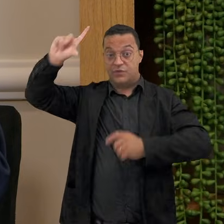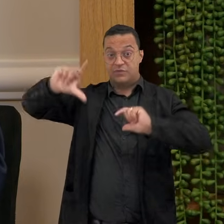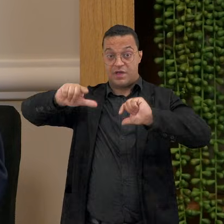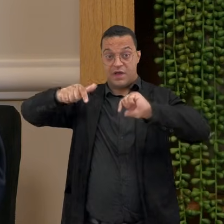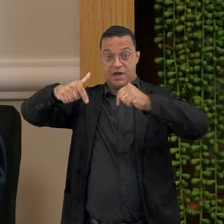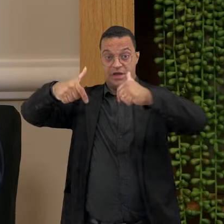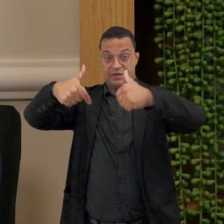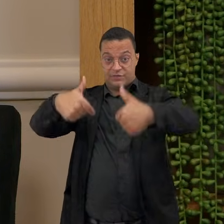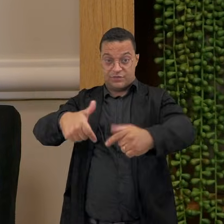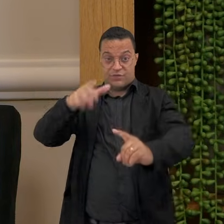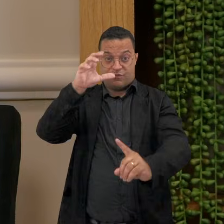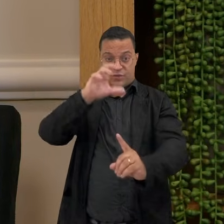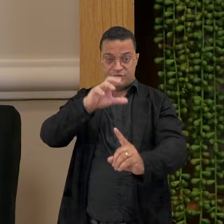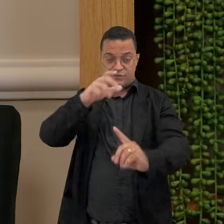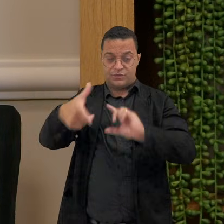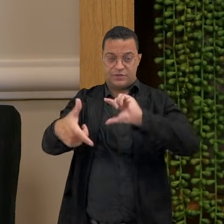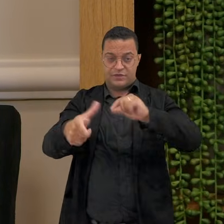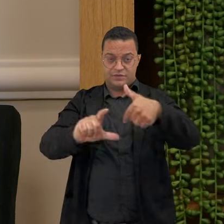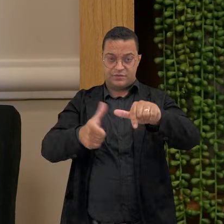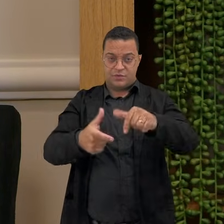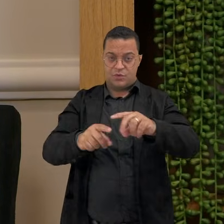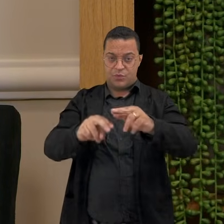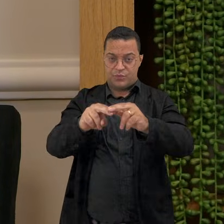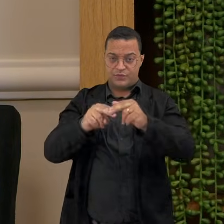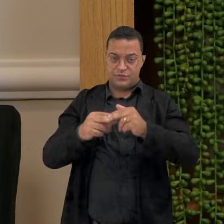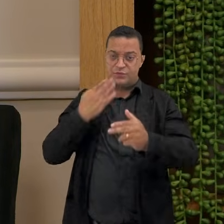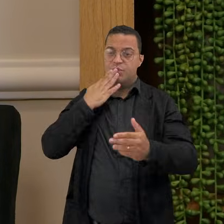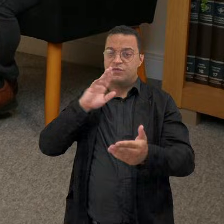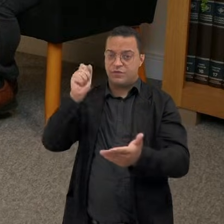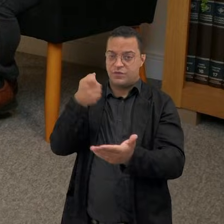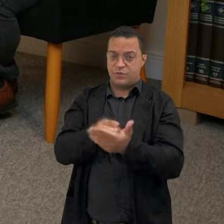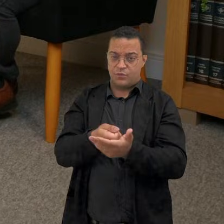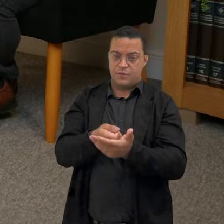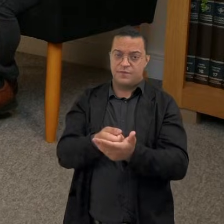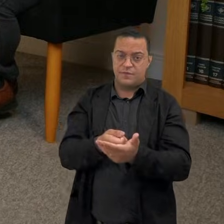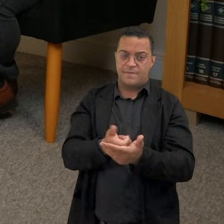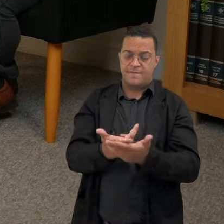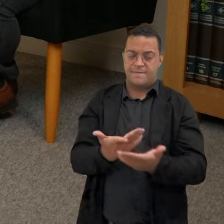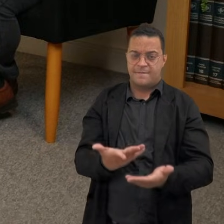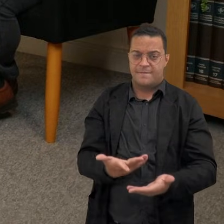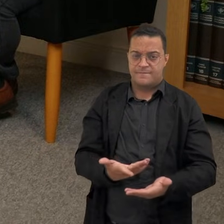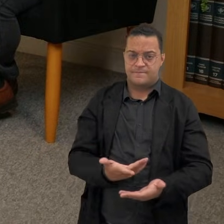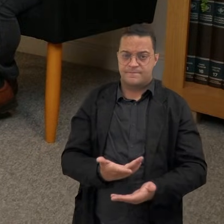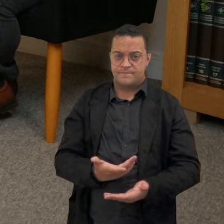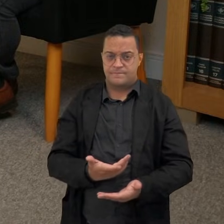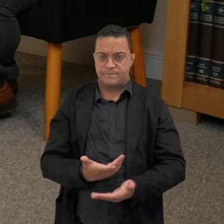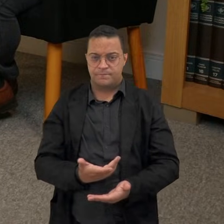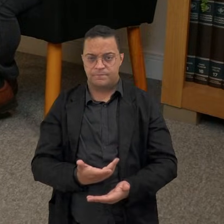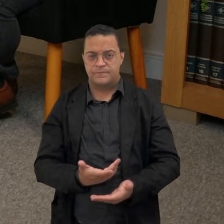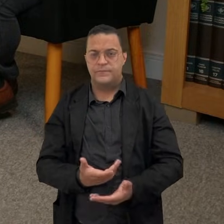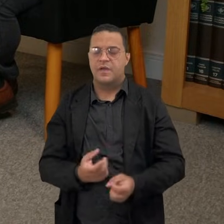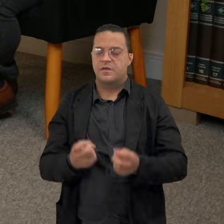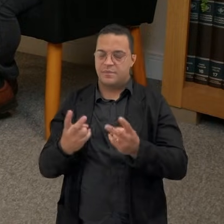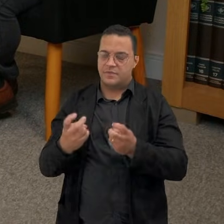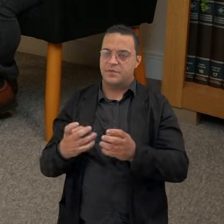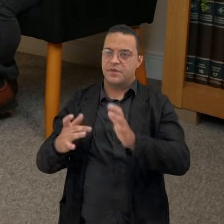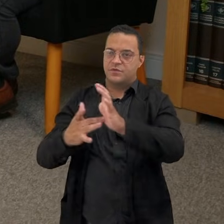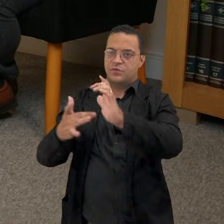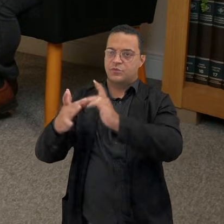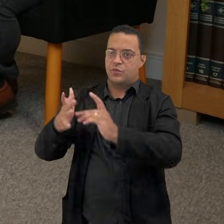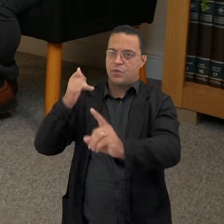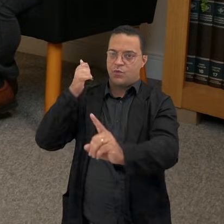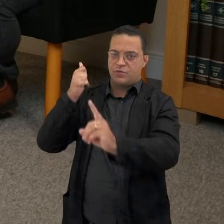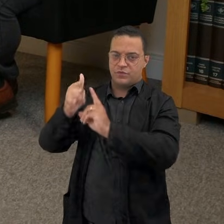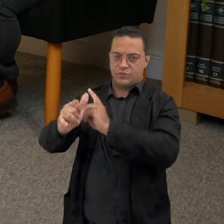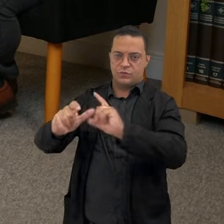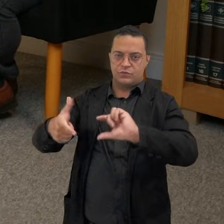fazer cumprir as suas profecias, pastor Fernando. A partir então, conforme a profecia ali do Senhor Jesus, a